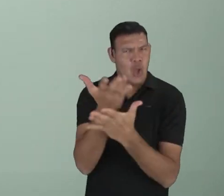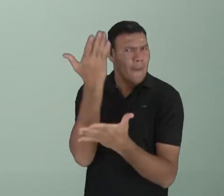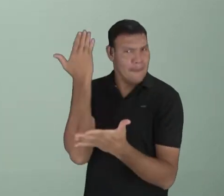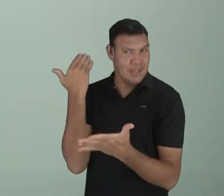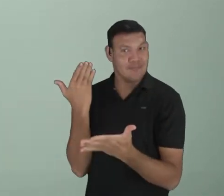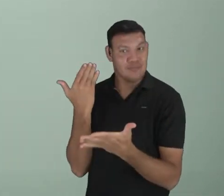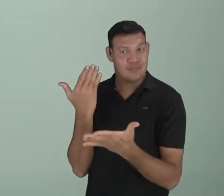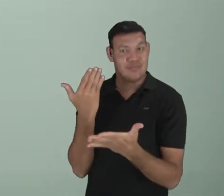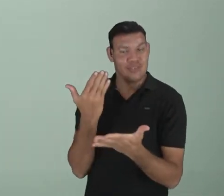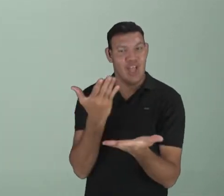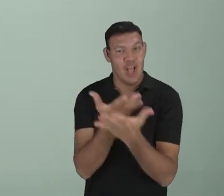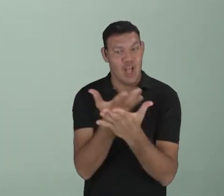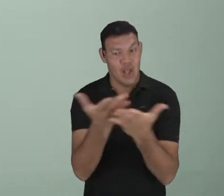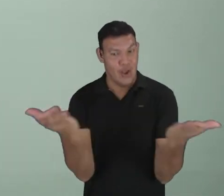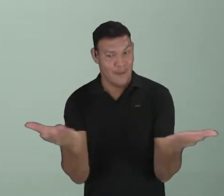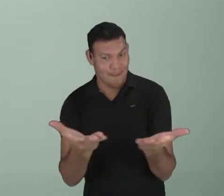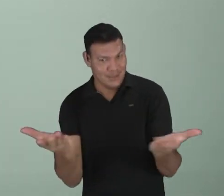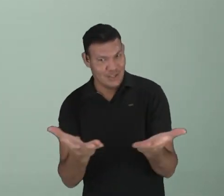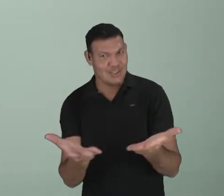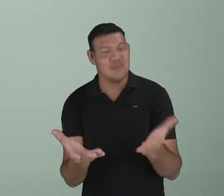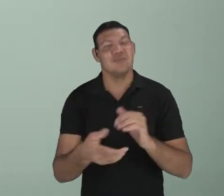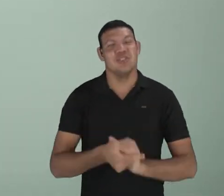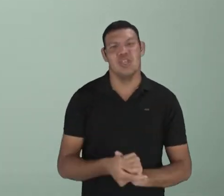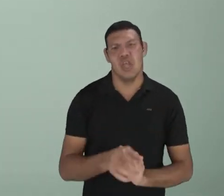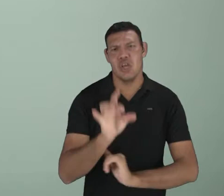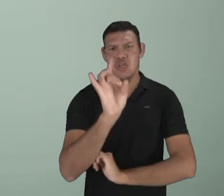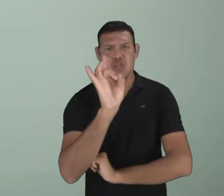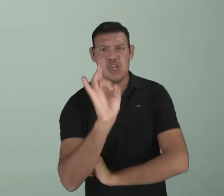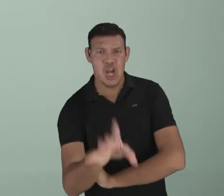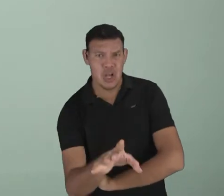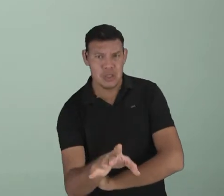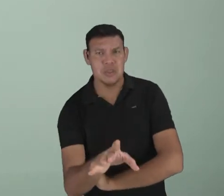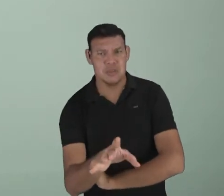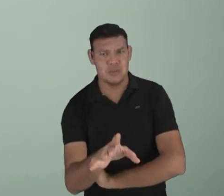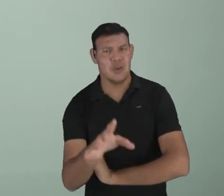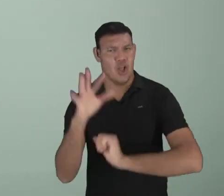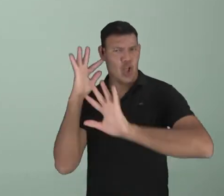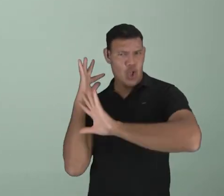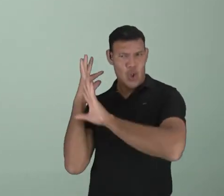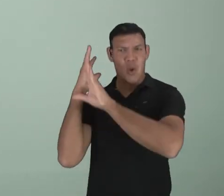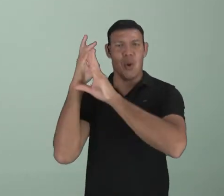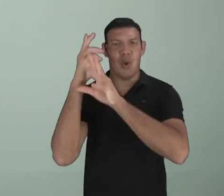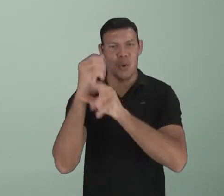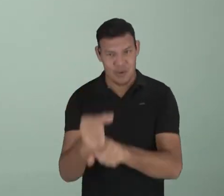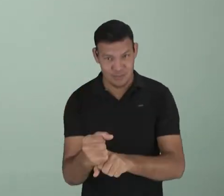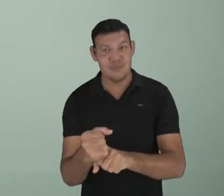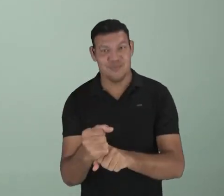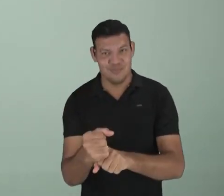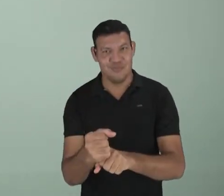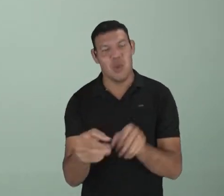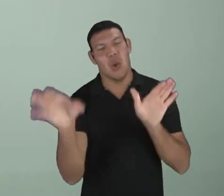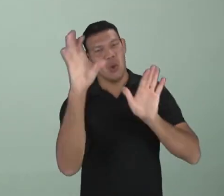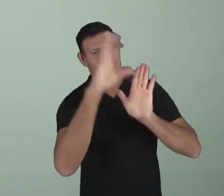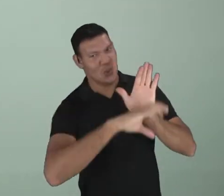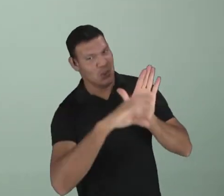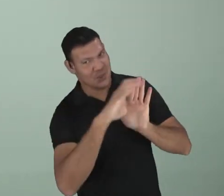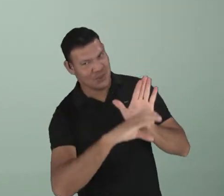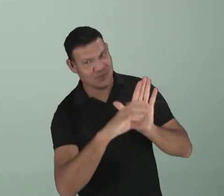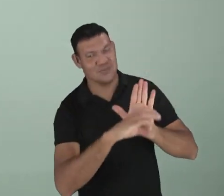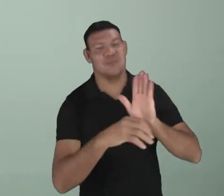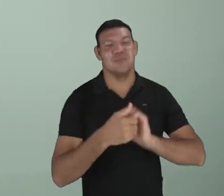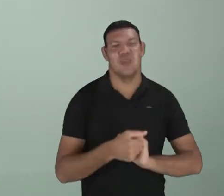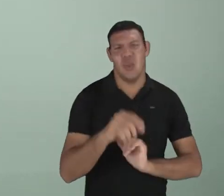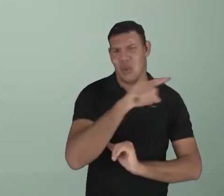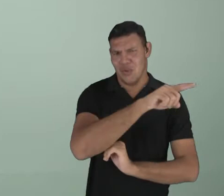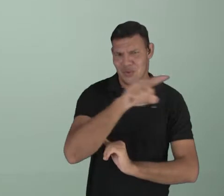essas nossas aulas iniciais são aulas que nós vamos retomar, né, voltar alguns conteúdos